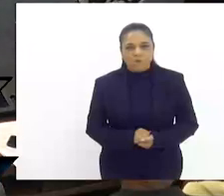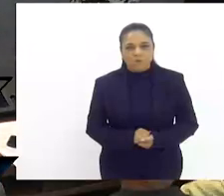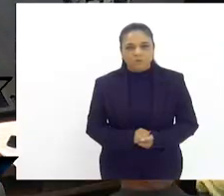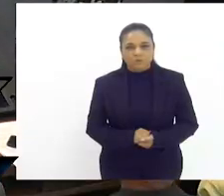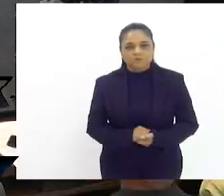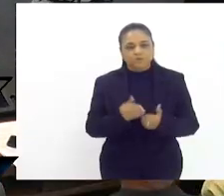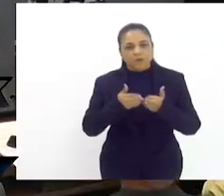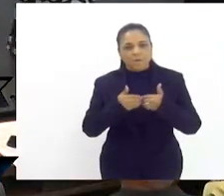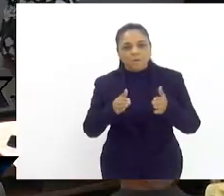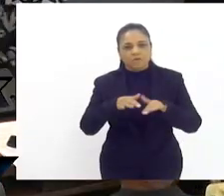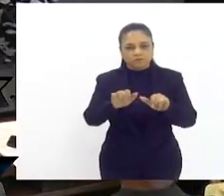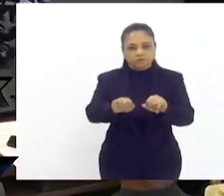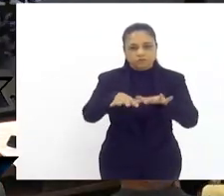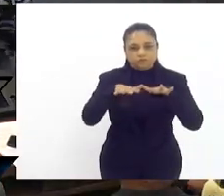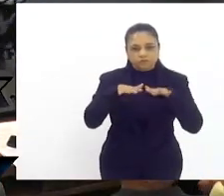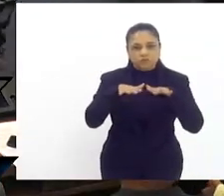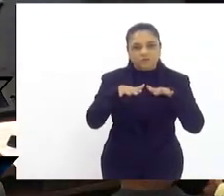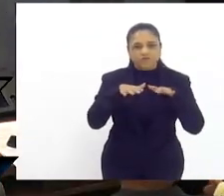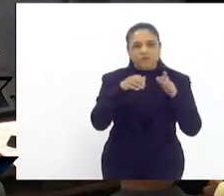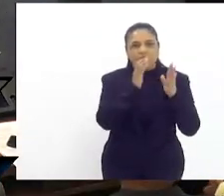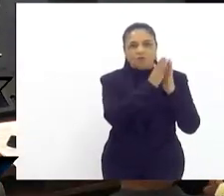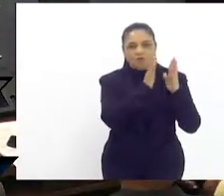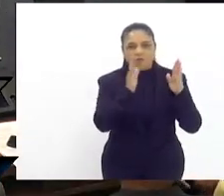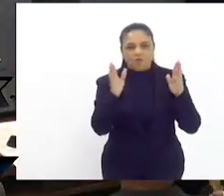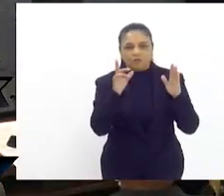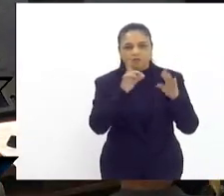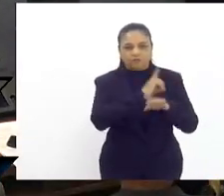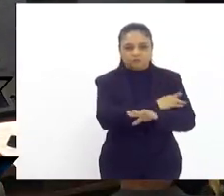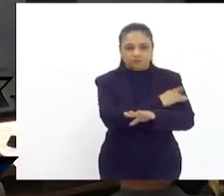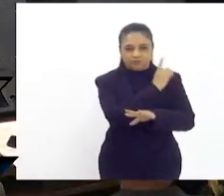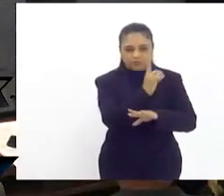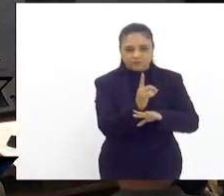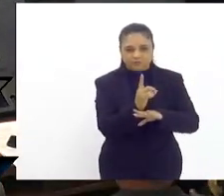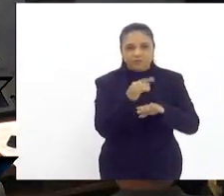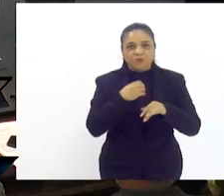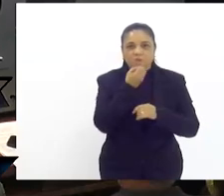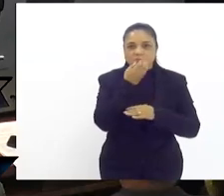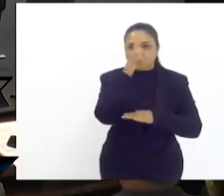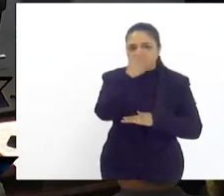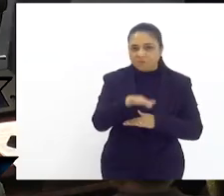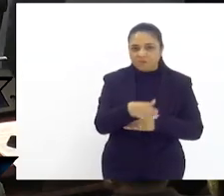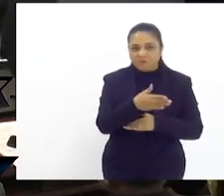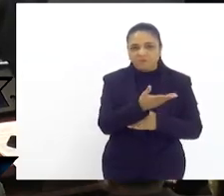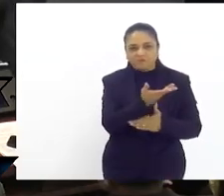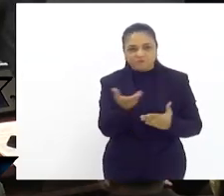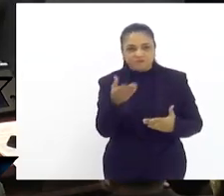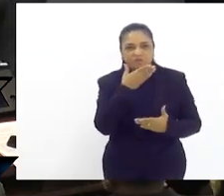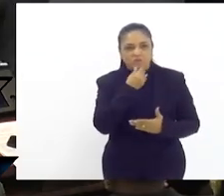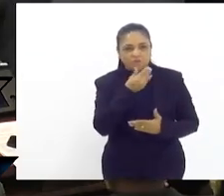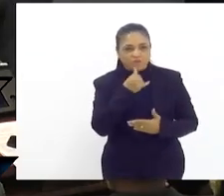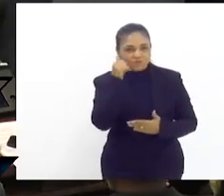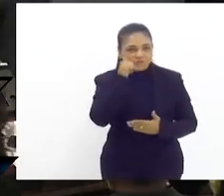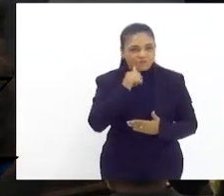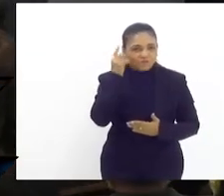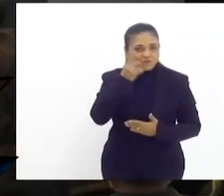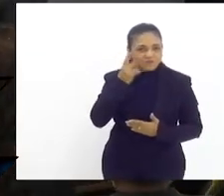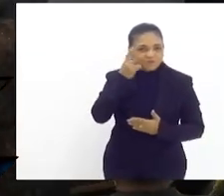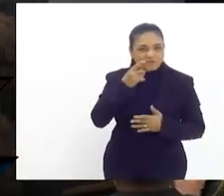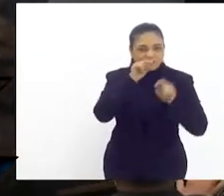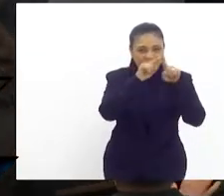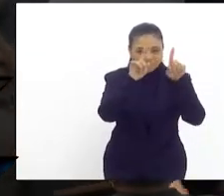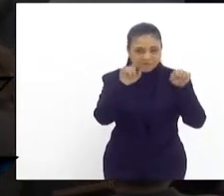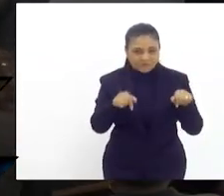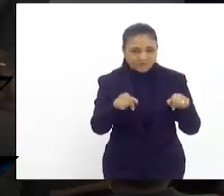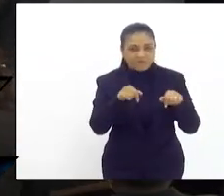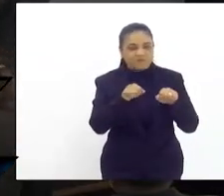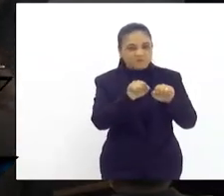está reaberto sessão passa a ordem do dia boa tarde Senhor e Senhoras deputados presentes servidores público